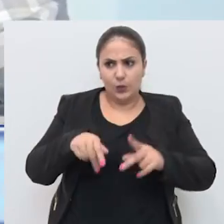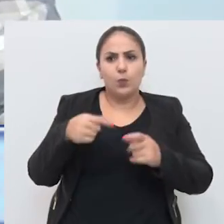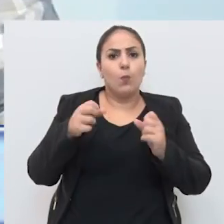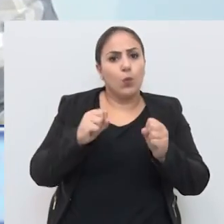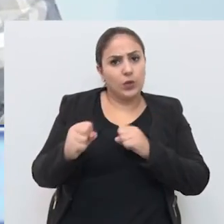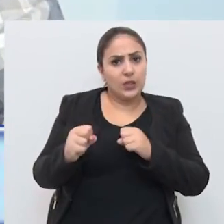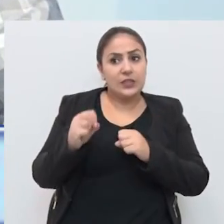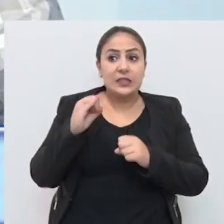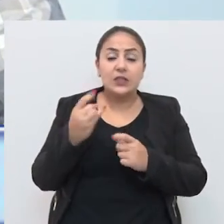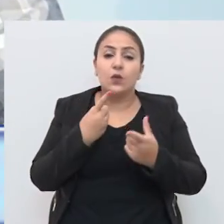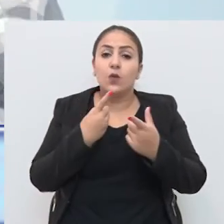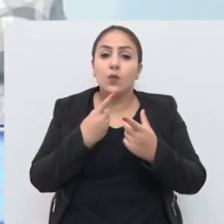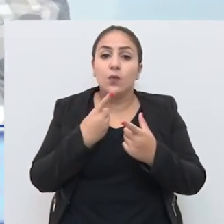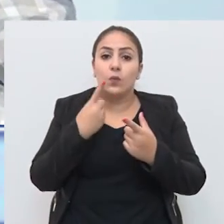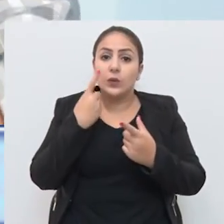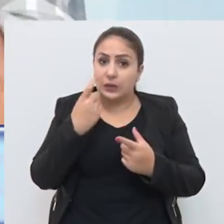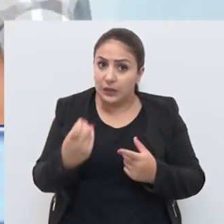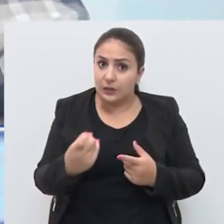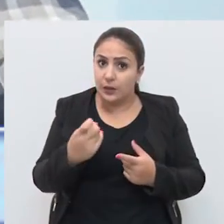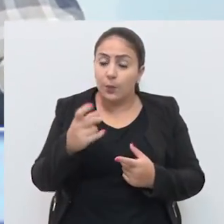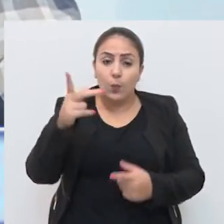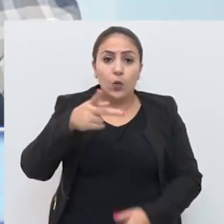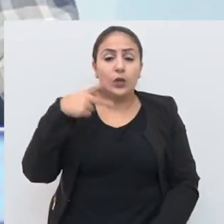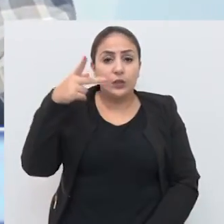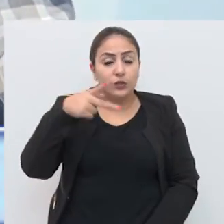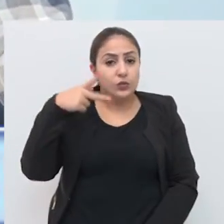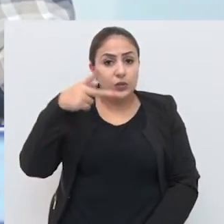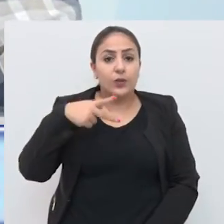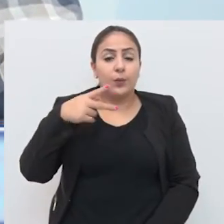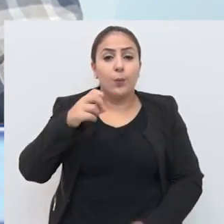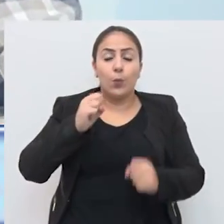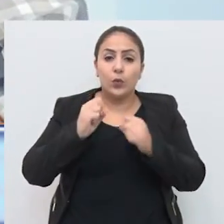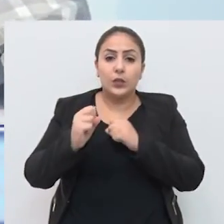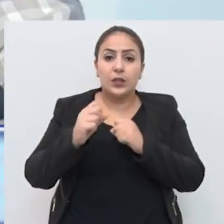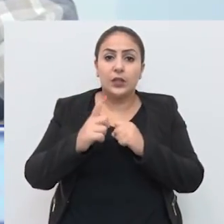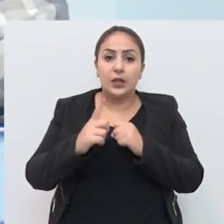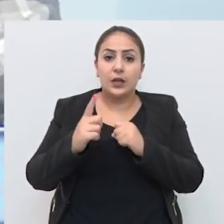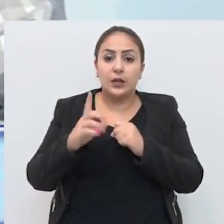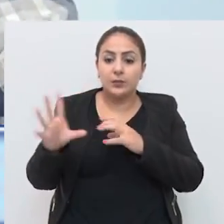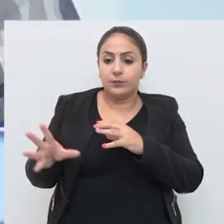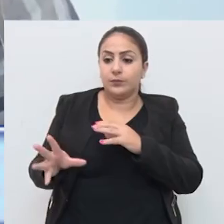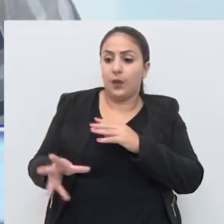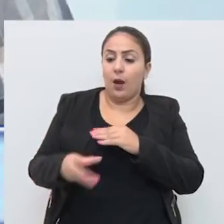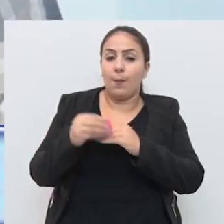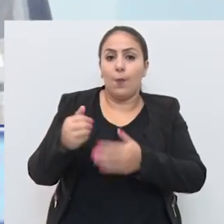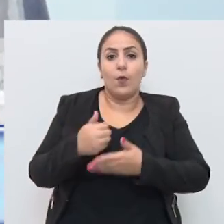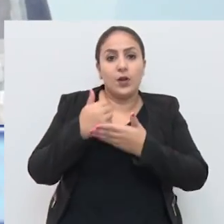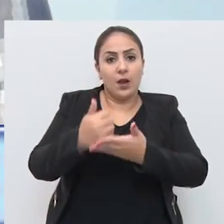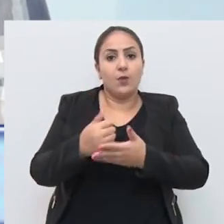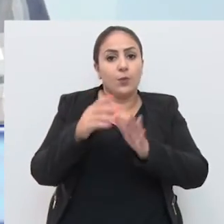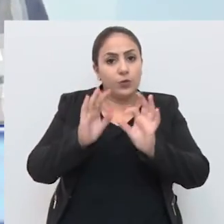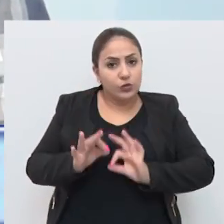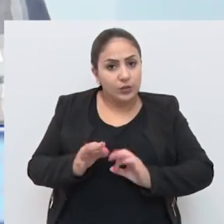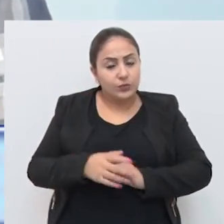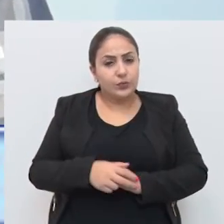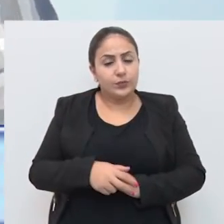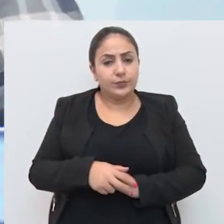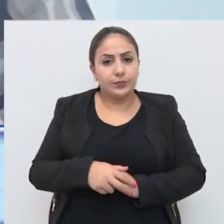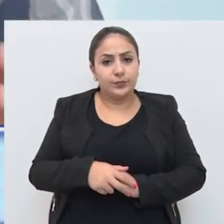se tivesse vontade política, ou tivesse honestidade para fazer, era emendar esse projeto. Eles podem fazer emenda no